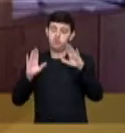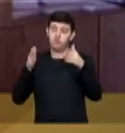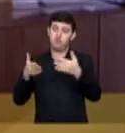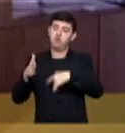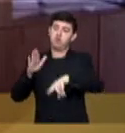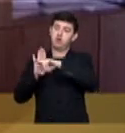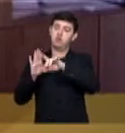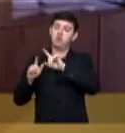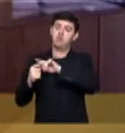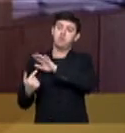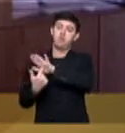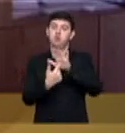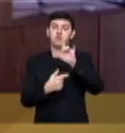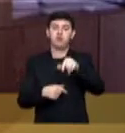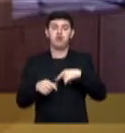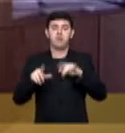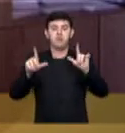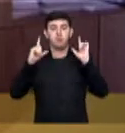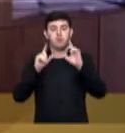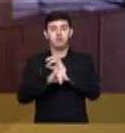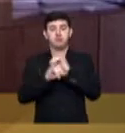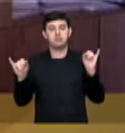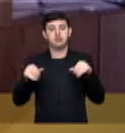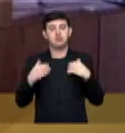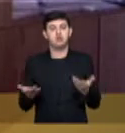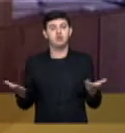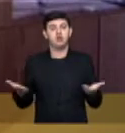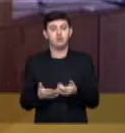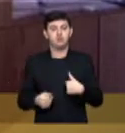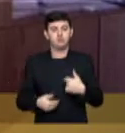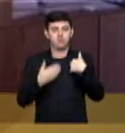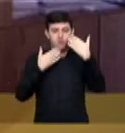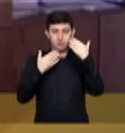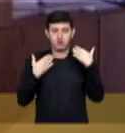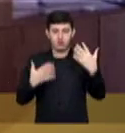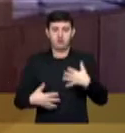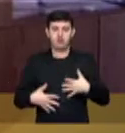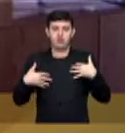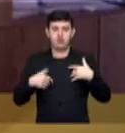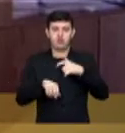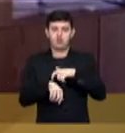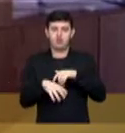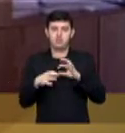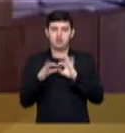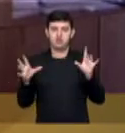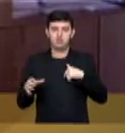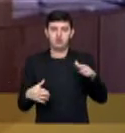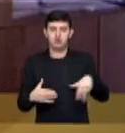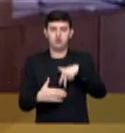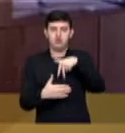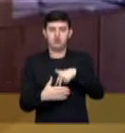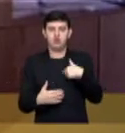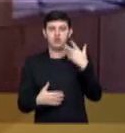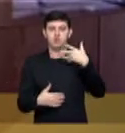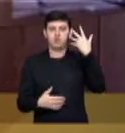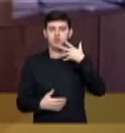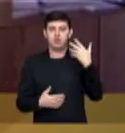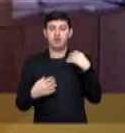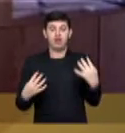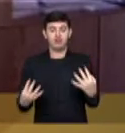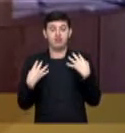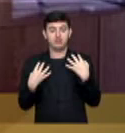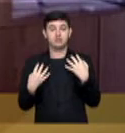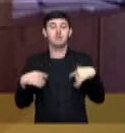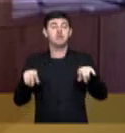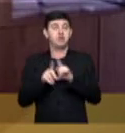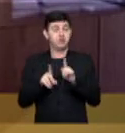publicidade, à propaganda. Estou disposto, Excelência, agradecendo o tempo e a atenção de Suas Excelências, e quer seja